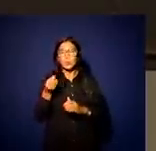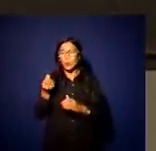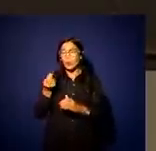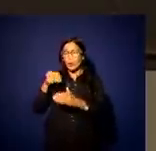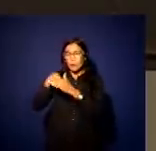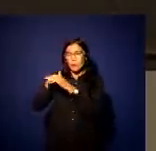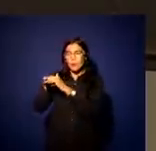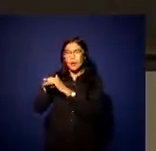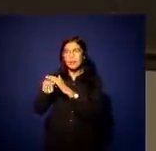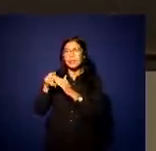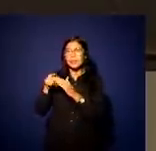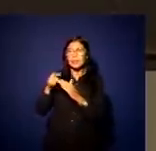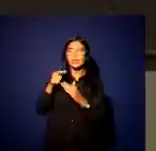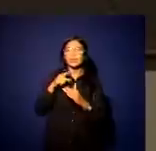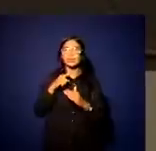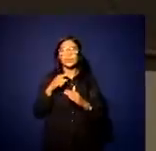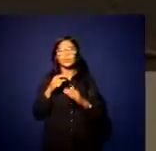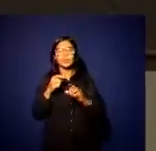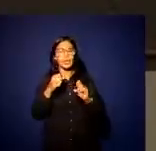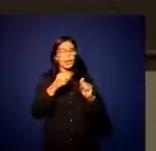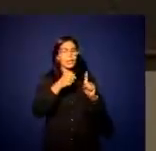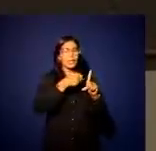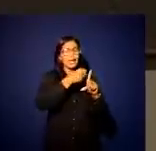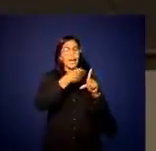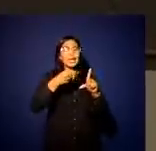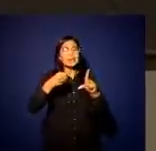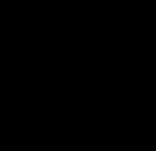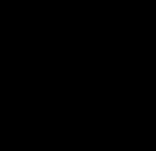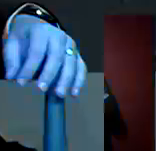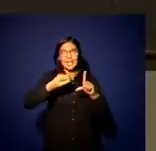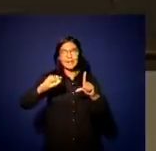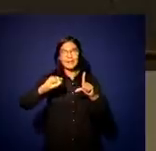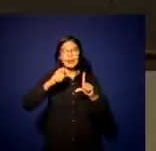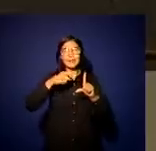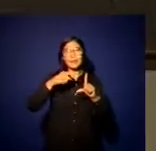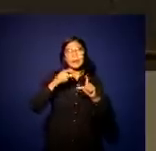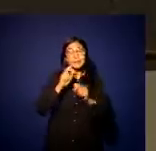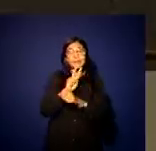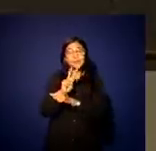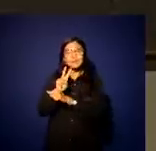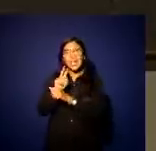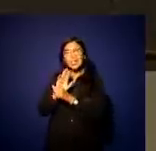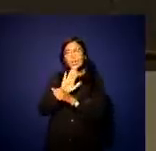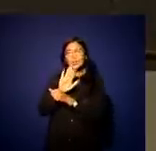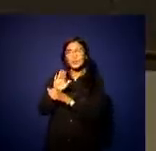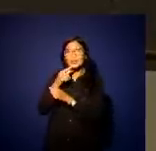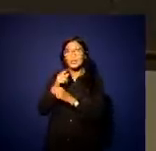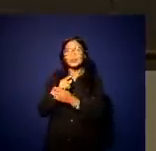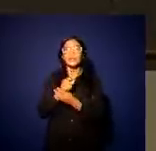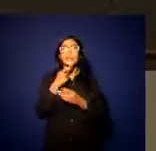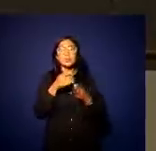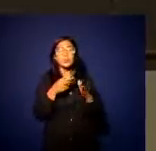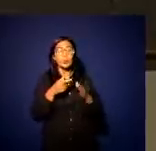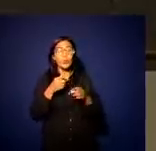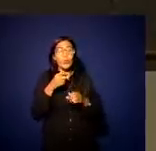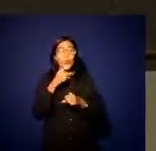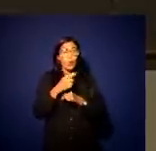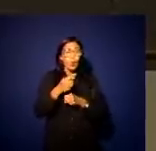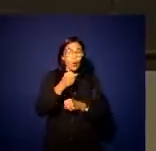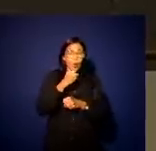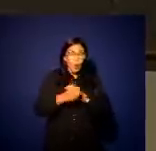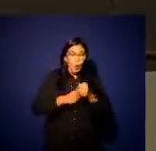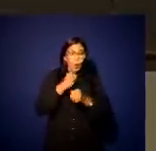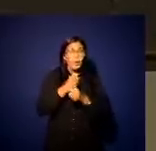um acert Class né a gente tem a SELIC a nosso favor também e no longo short né uma pessoa do long short foi muito bem o ano passado